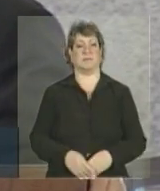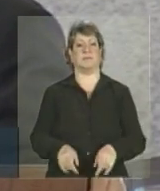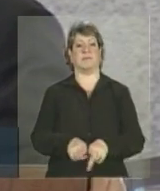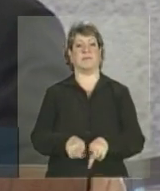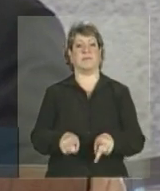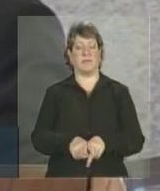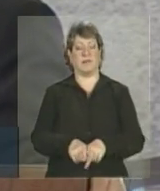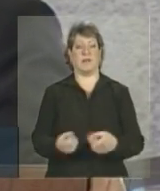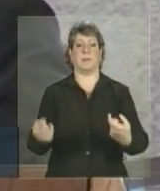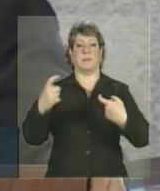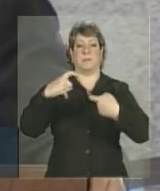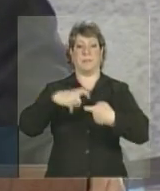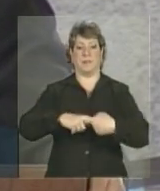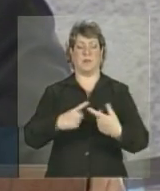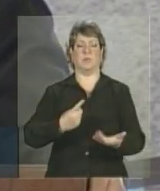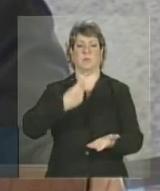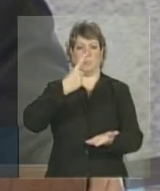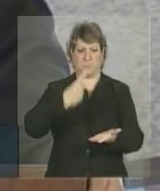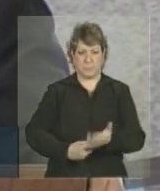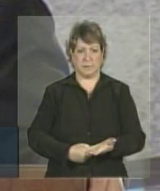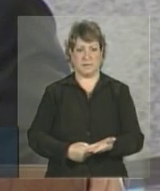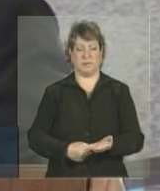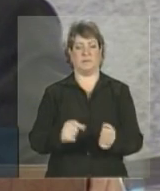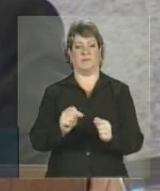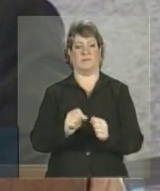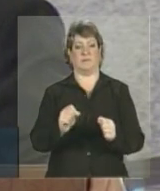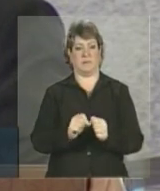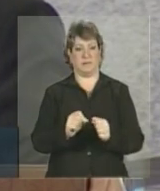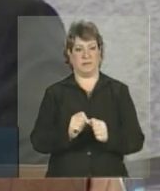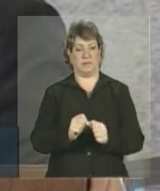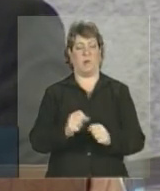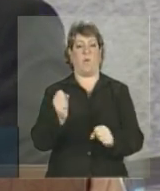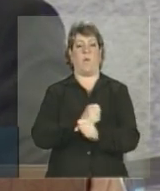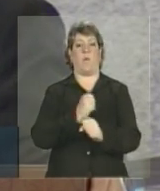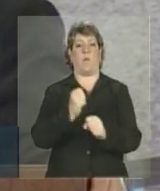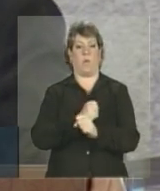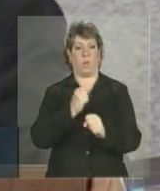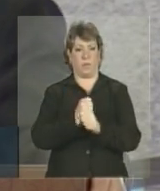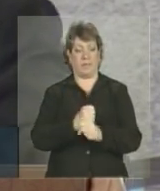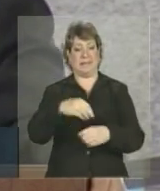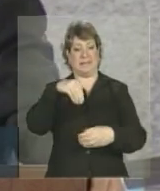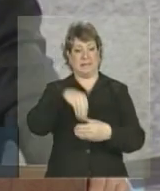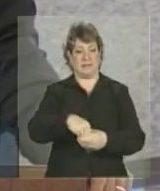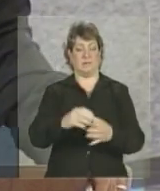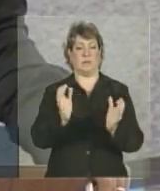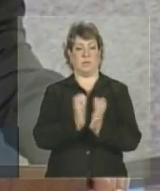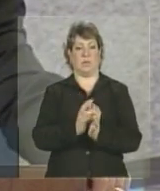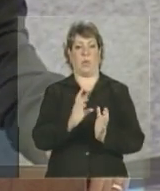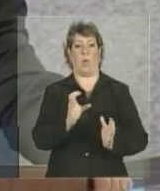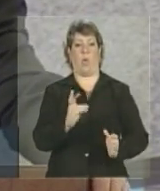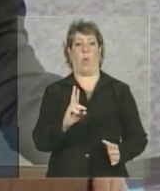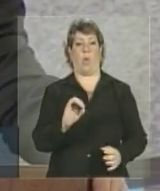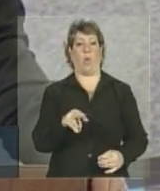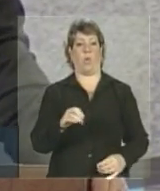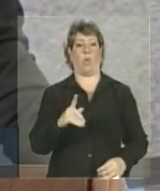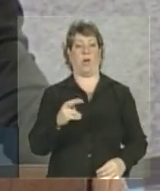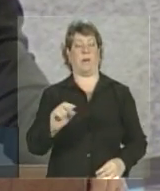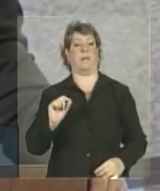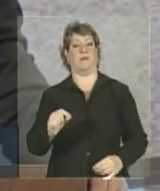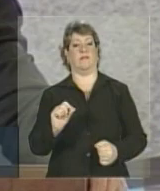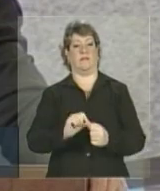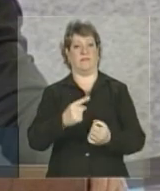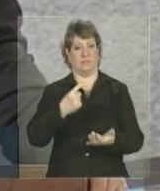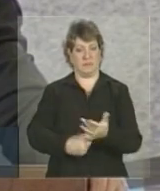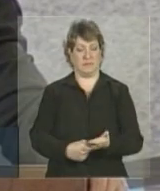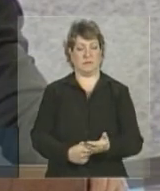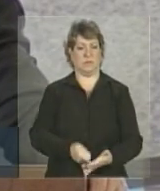e de parceria, de comprometimento na execução das obras dentro dos cronogramas estabelecidos, com mais rigor,